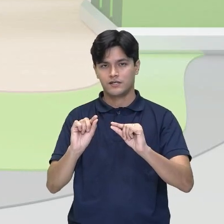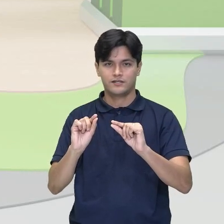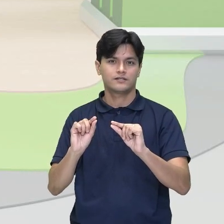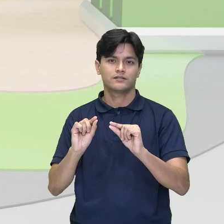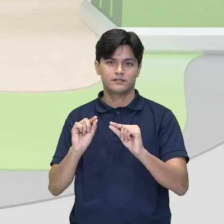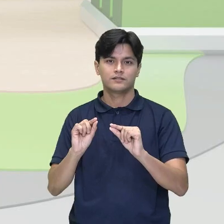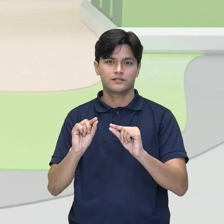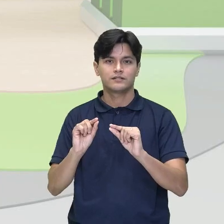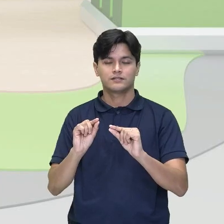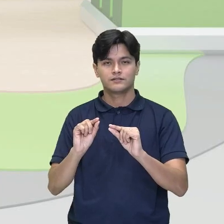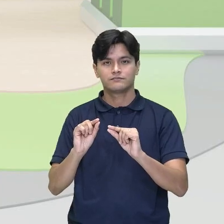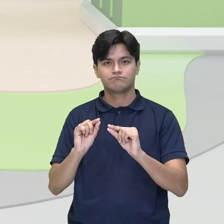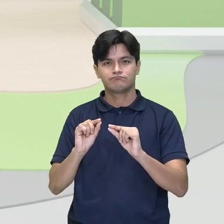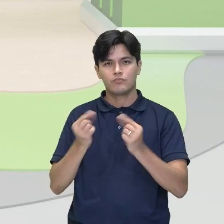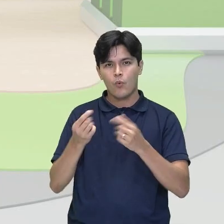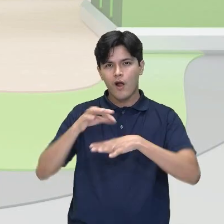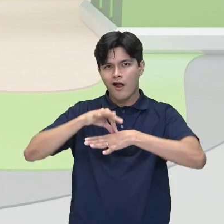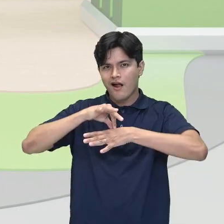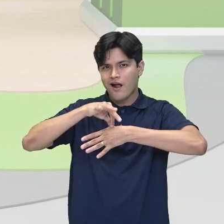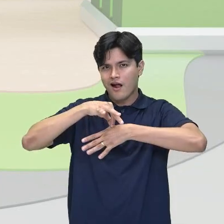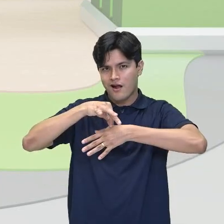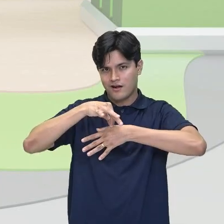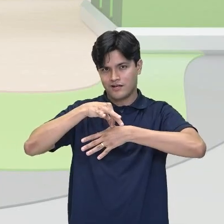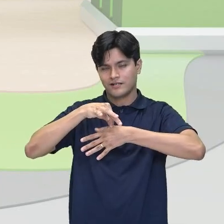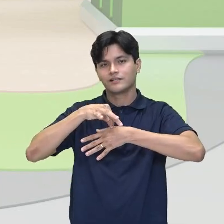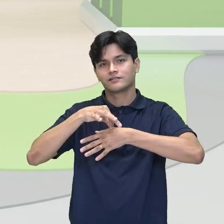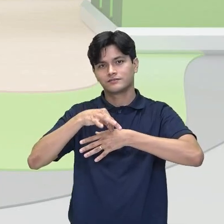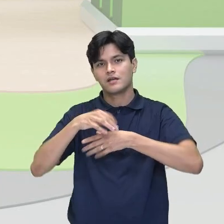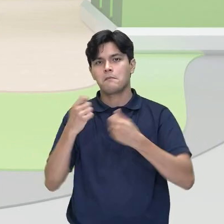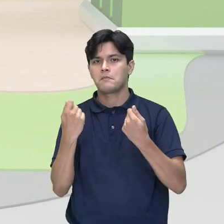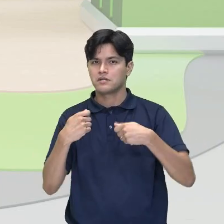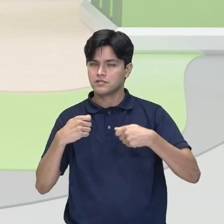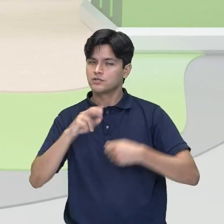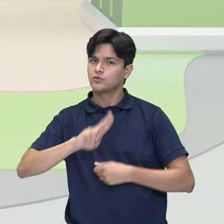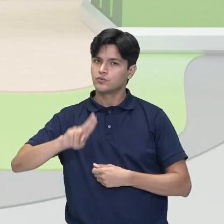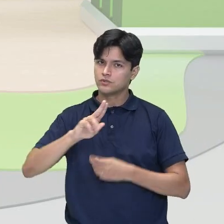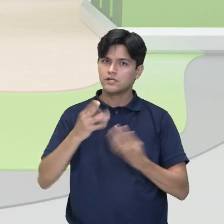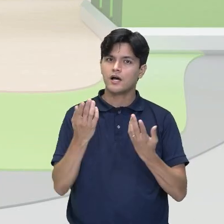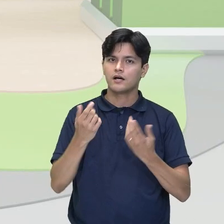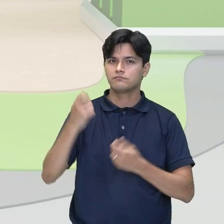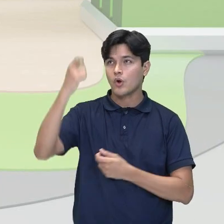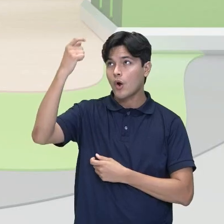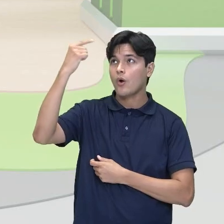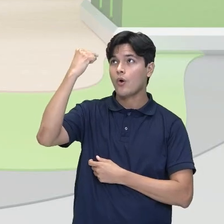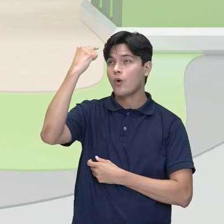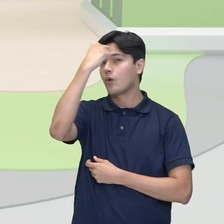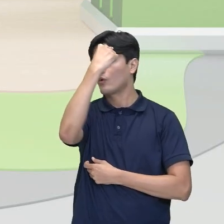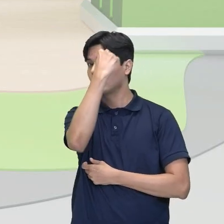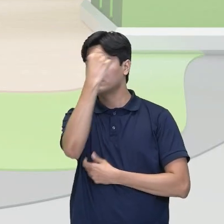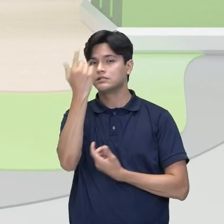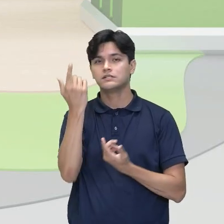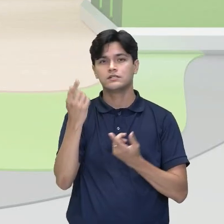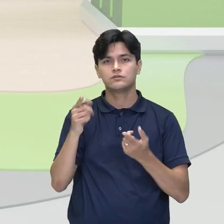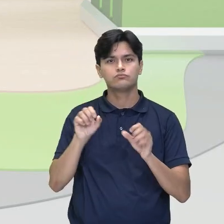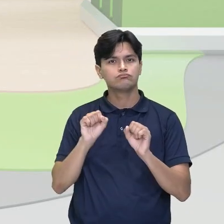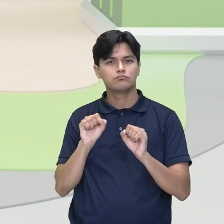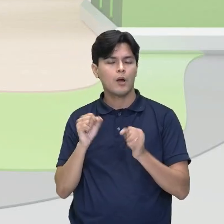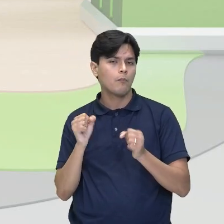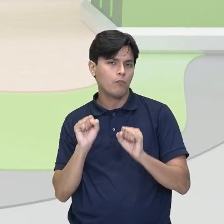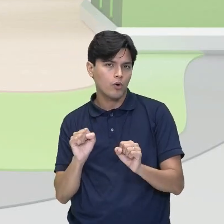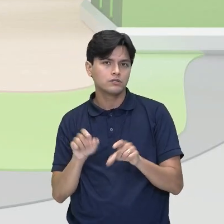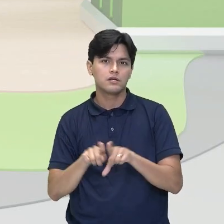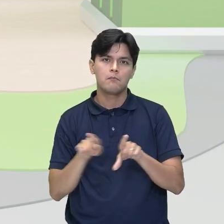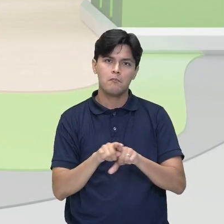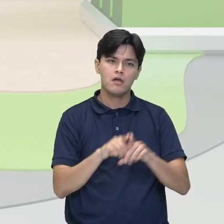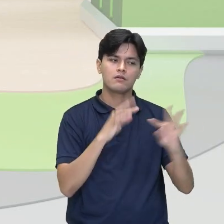um acompanhamento, uma cirurgia, uso de colírios, essa carne ela cresce tanto que